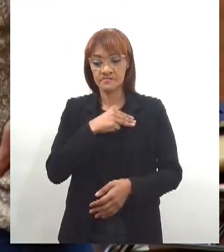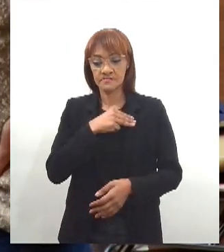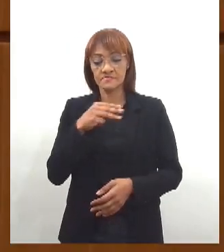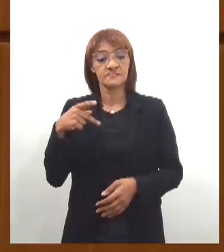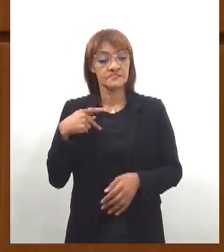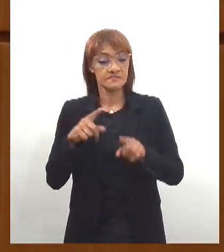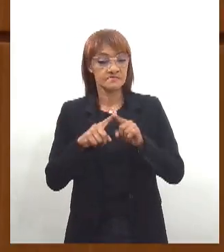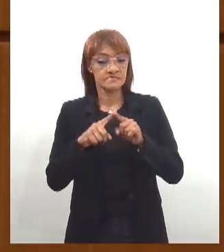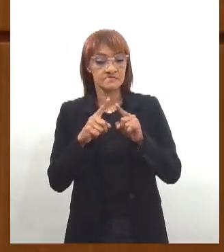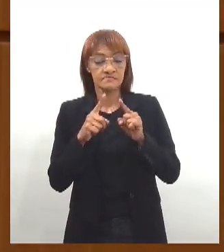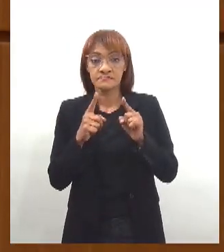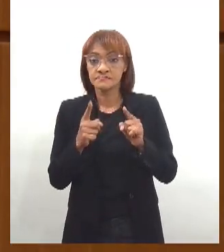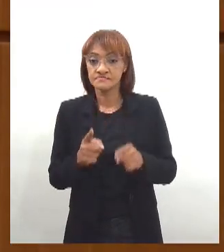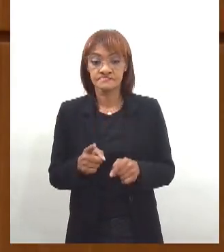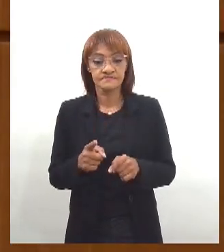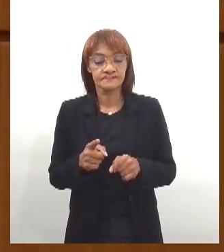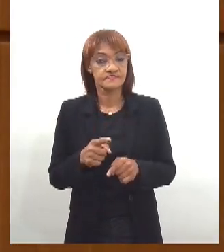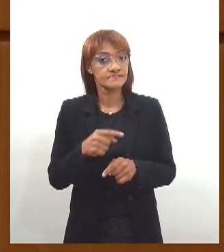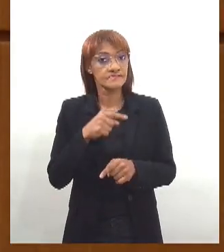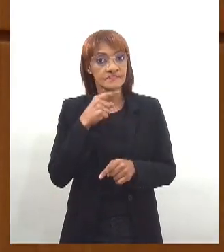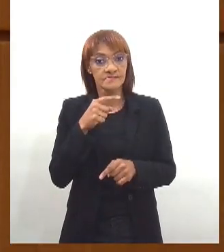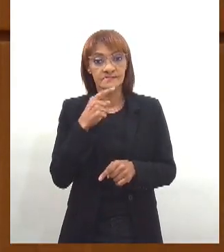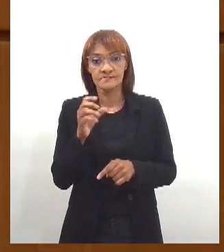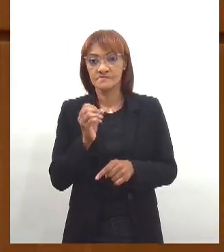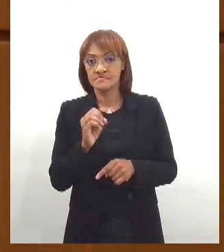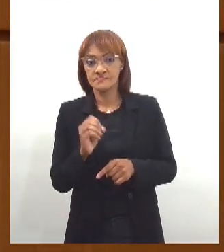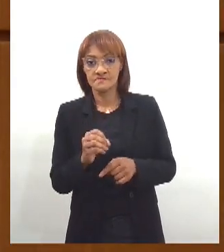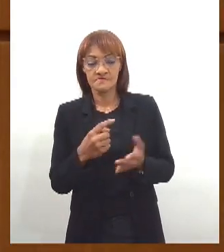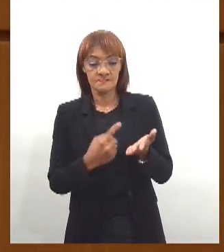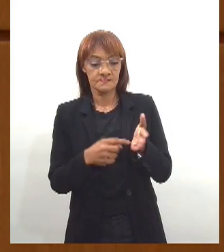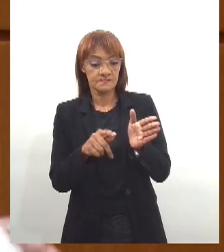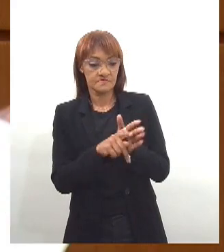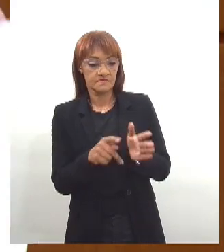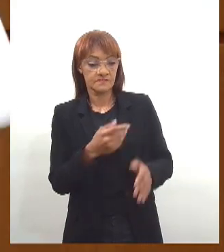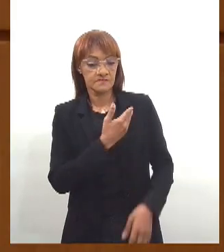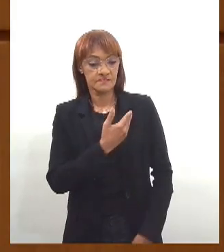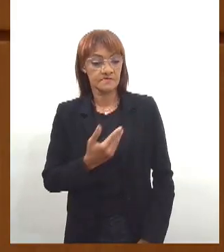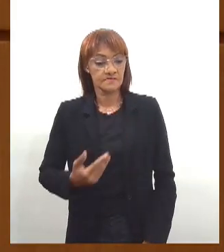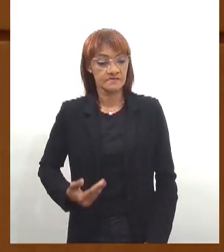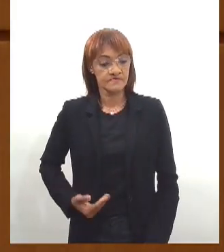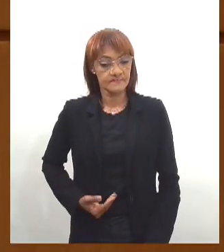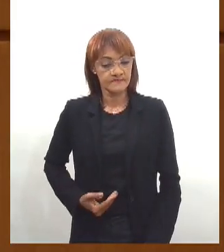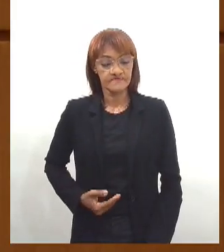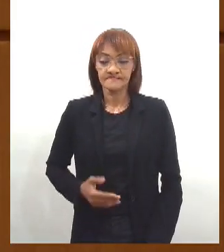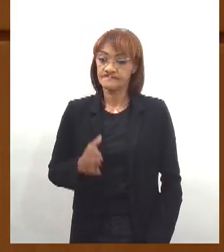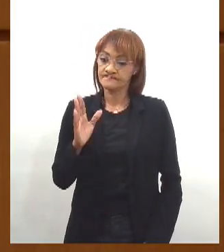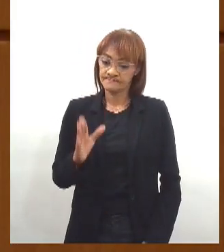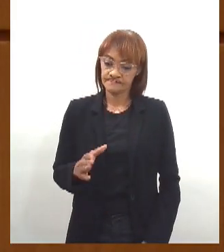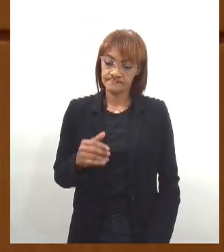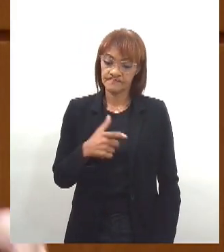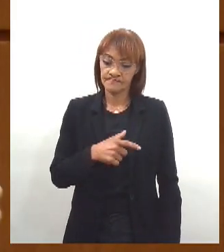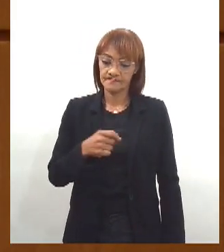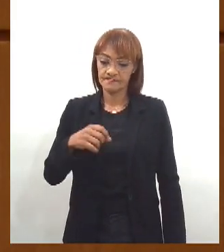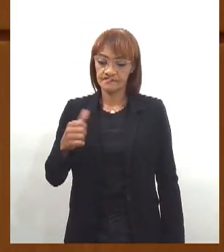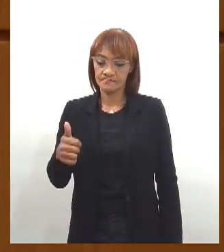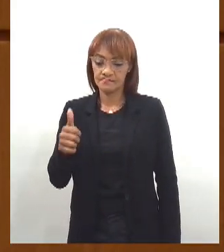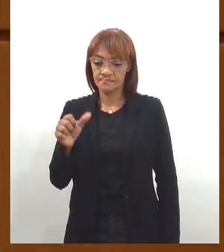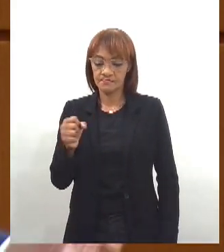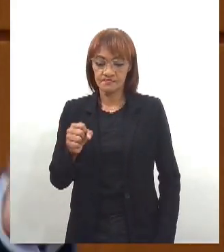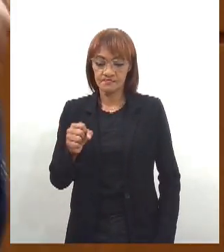o cumprimento de um acordo por parte do governo, esse impetrado em 2018 pelo MPE